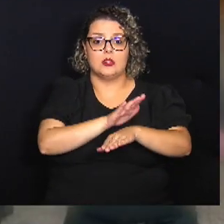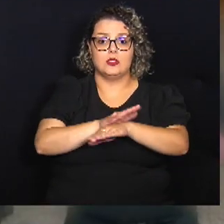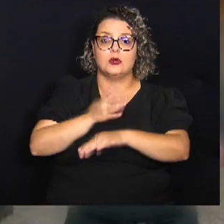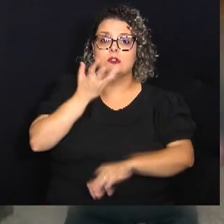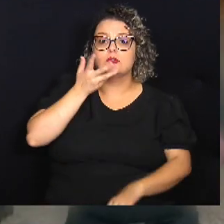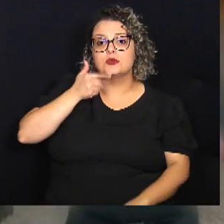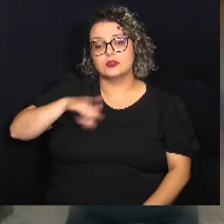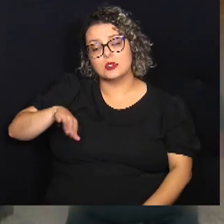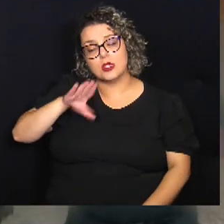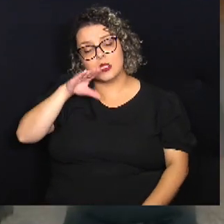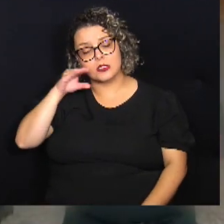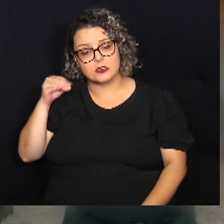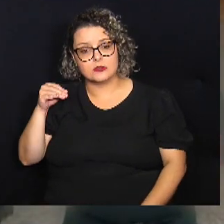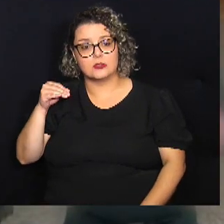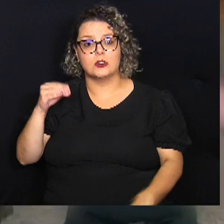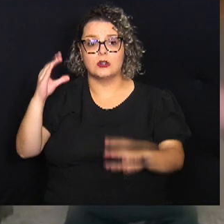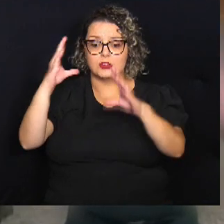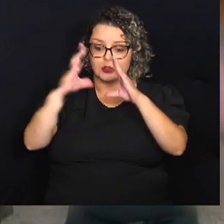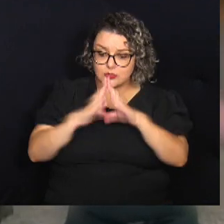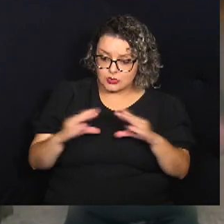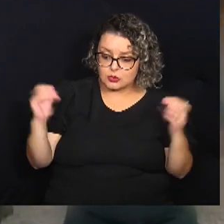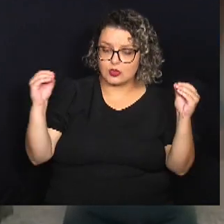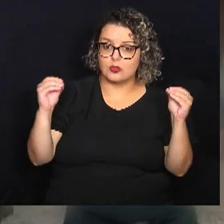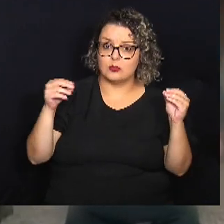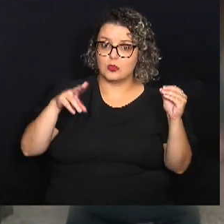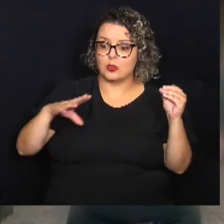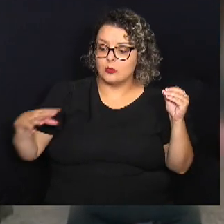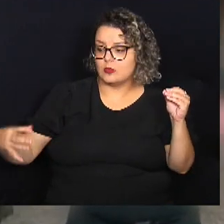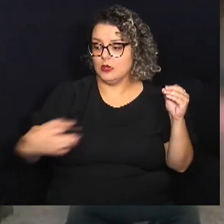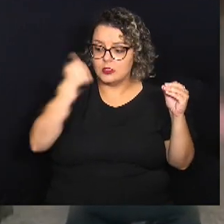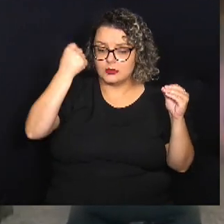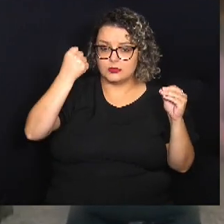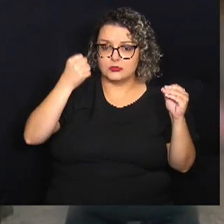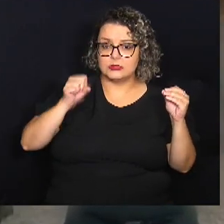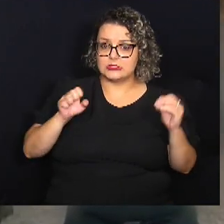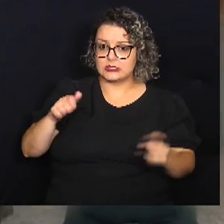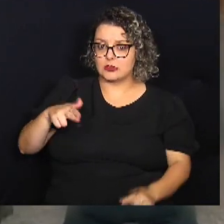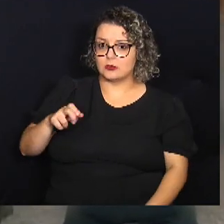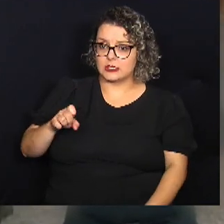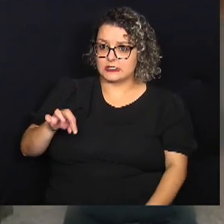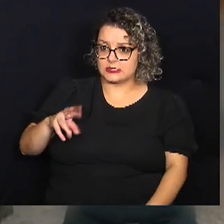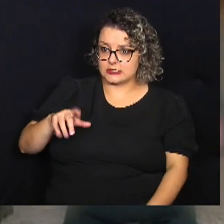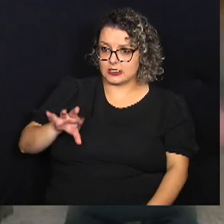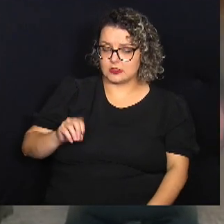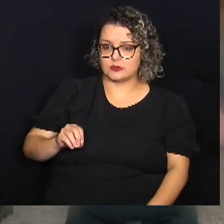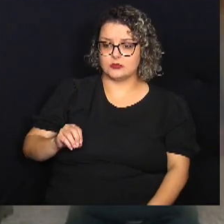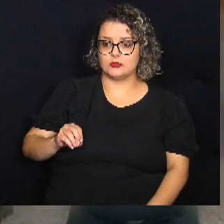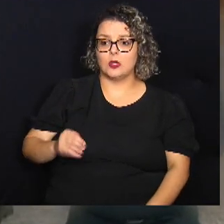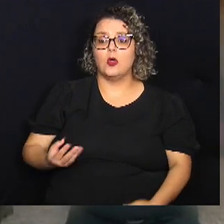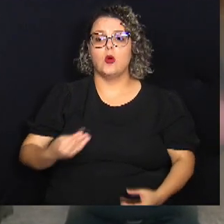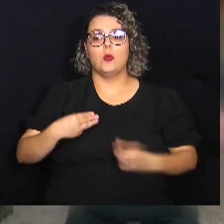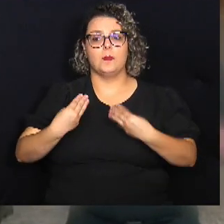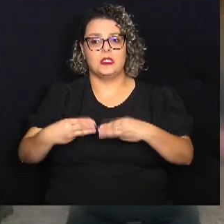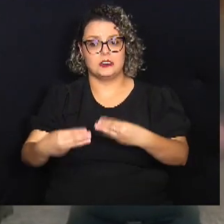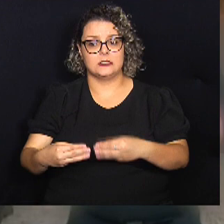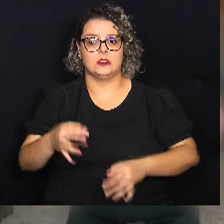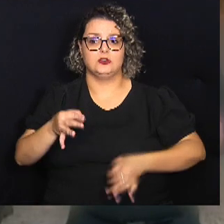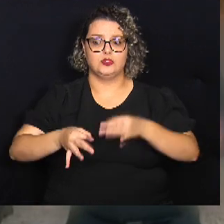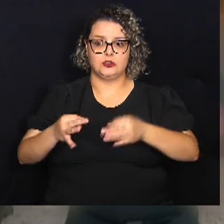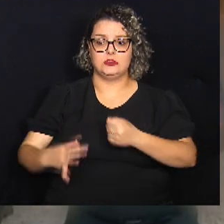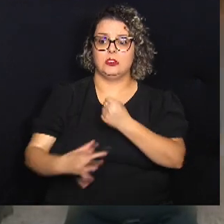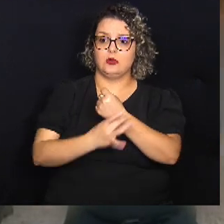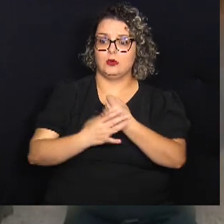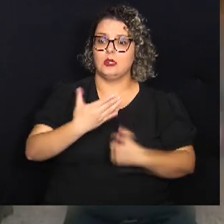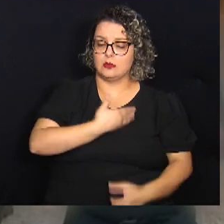e adolescentes desaparecidos ou sequestrados. A parceria do Ministério da Justiça e Segurança Pública com a